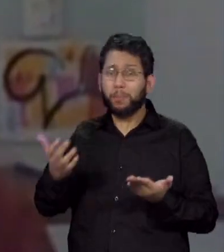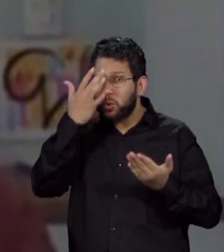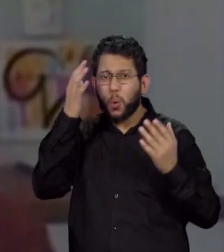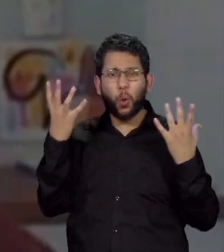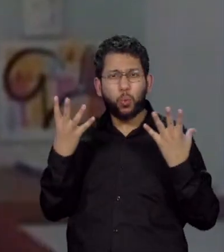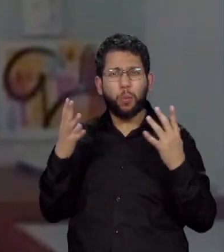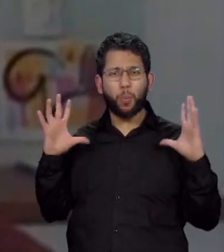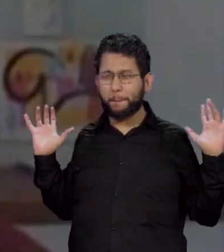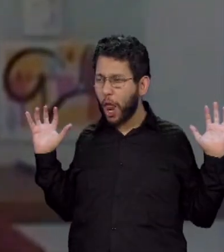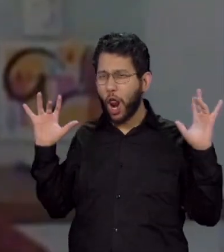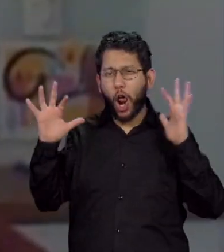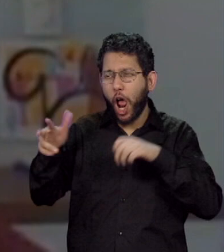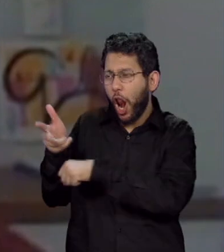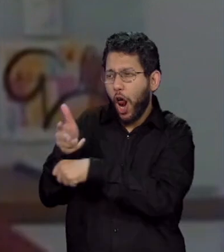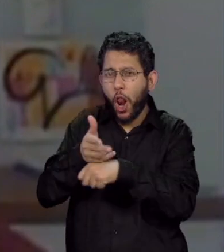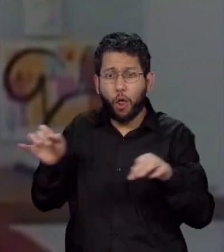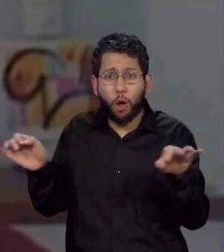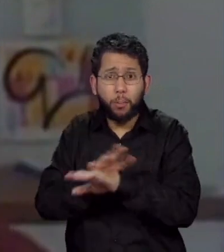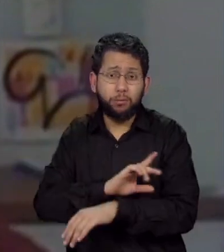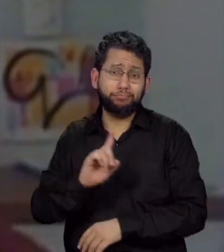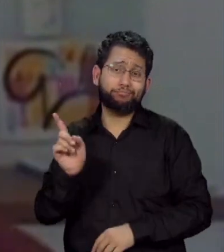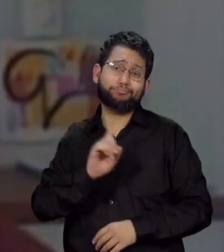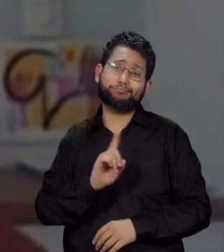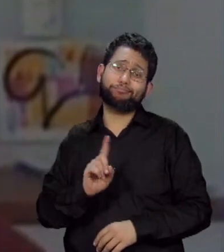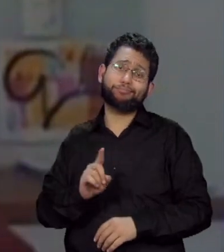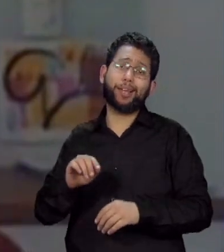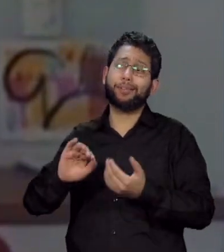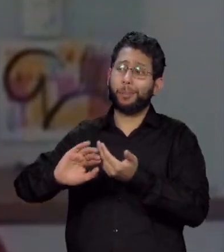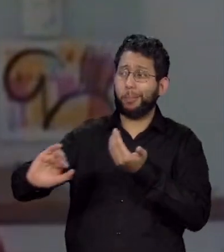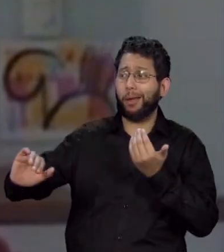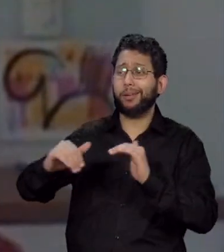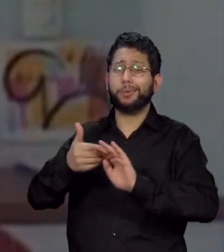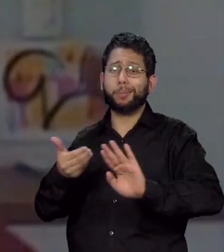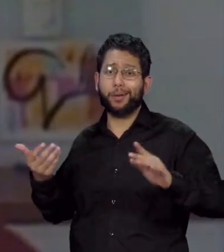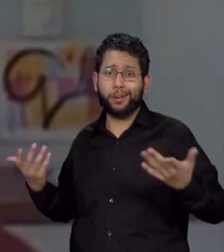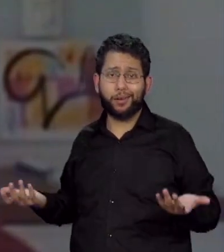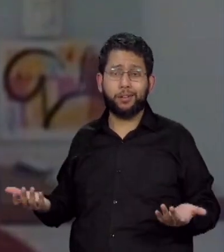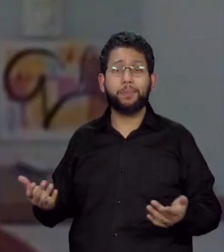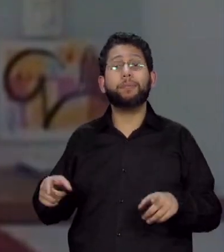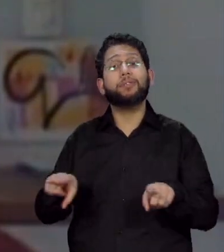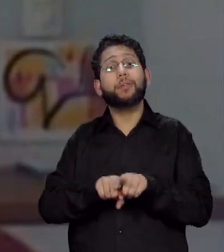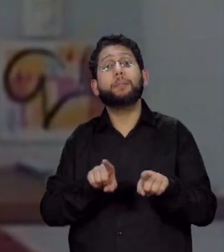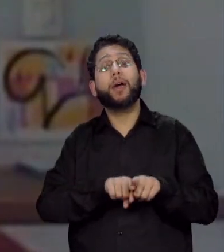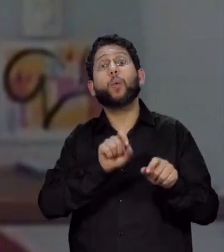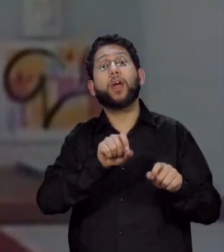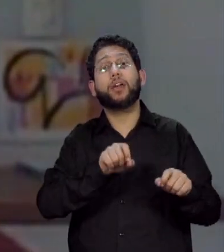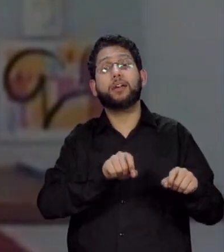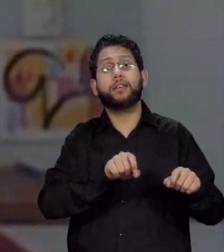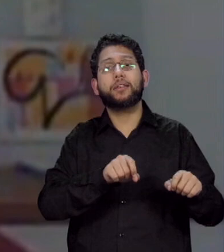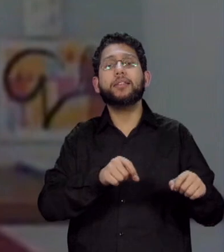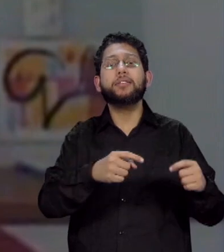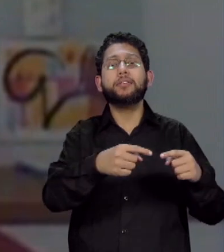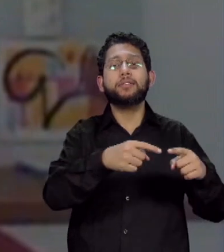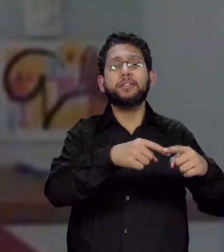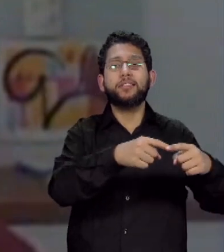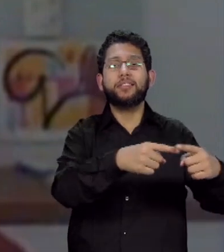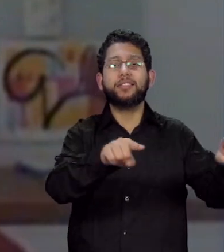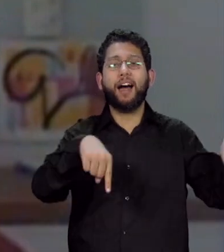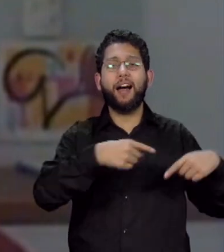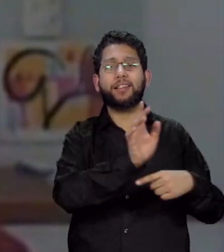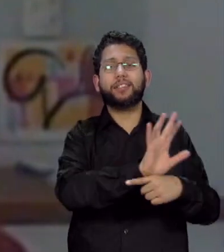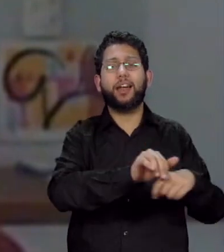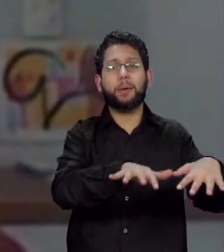Essa crise não se deu também só no elo da produção, né? Se deu no elo da exibição. Então, a gente viu as salas de cinema fechadas por